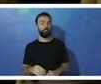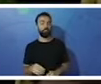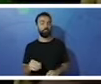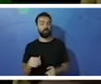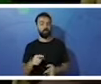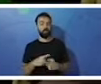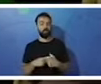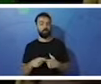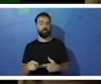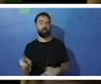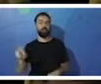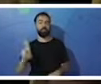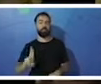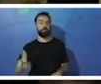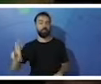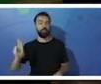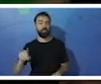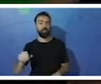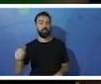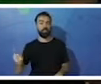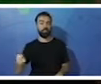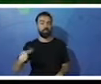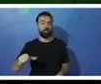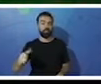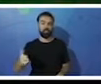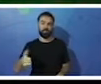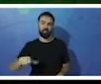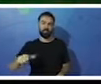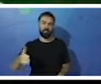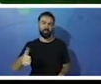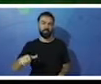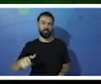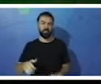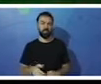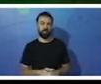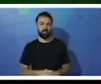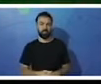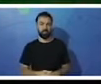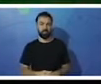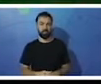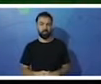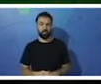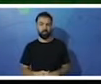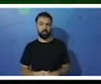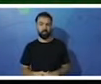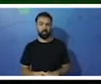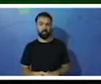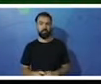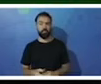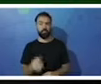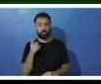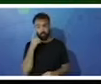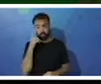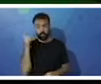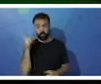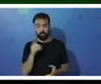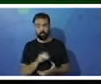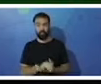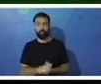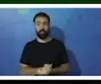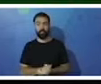estimativas? Para que você entenda melhor, vamos explorar algumas. Então vamos